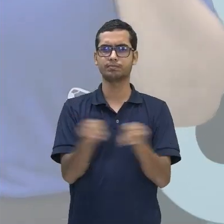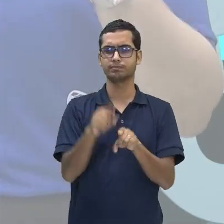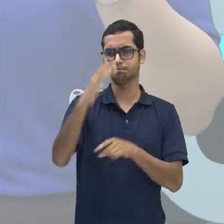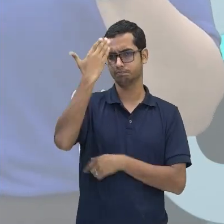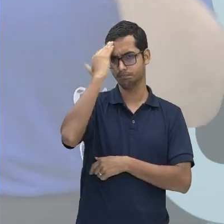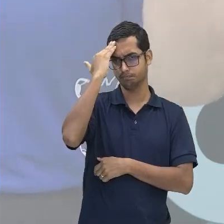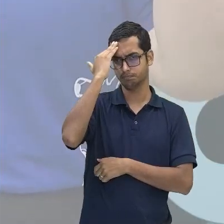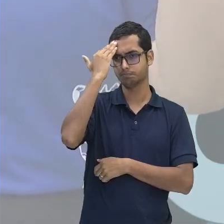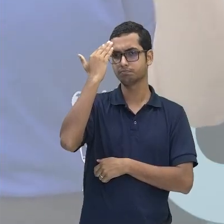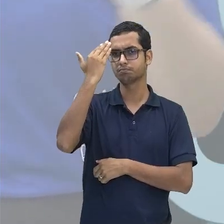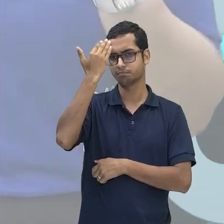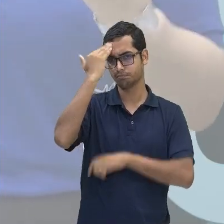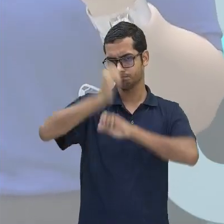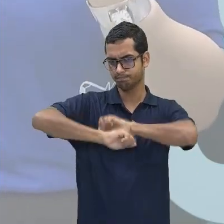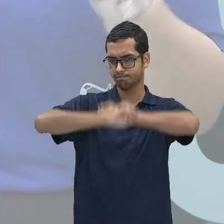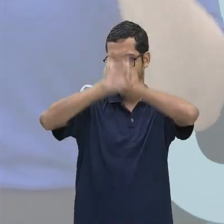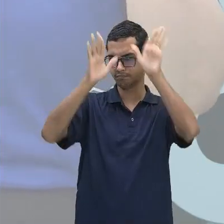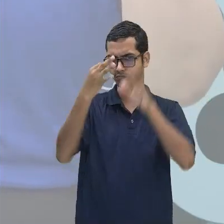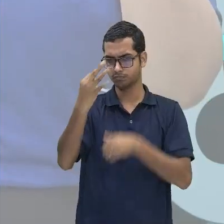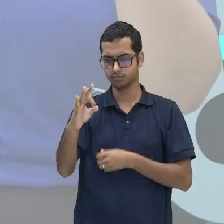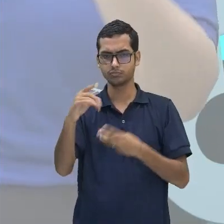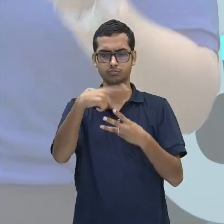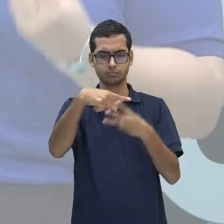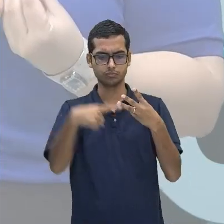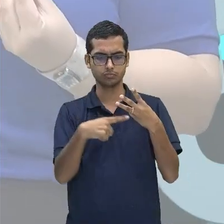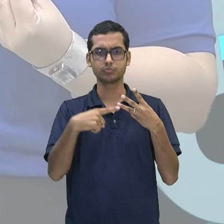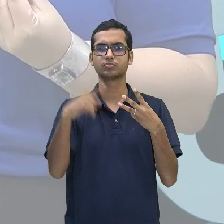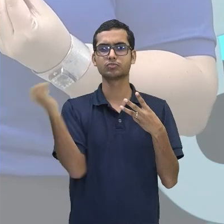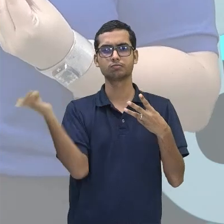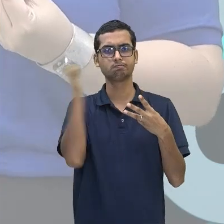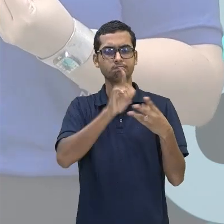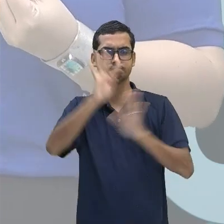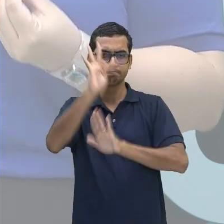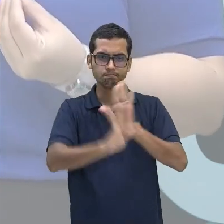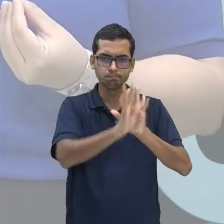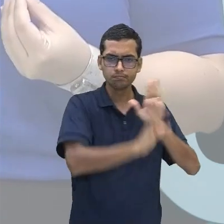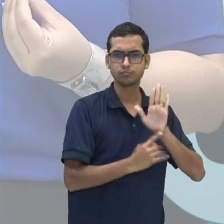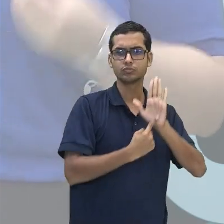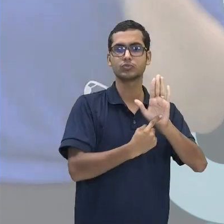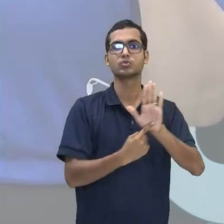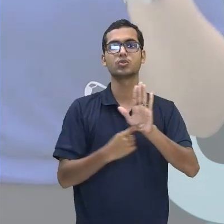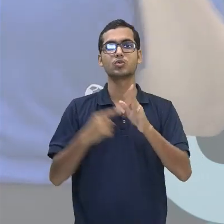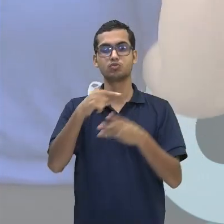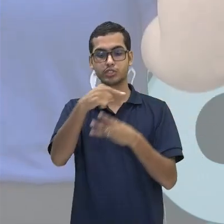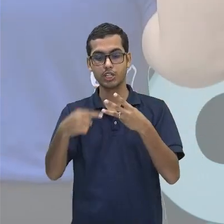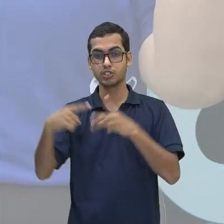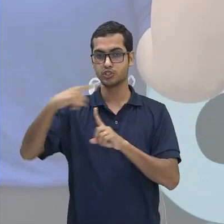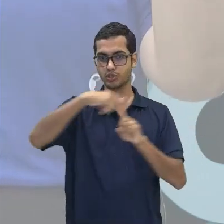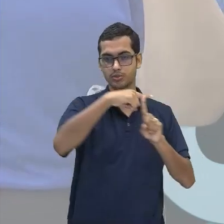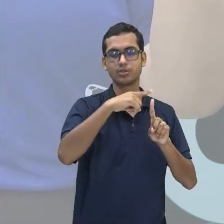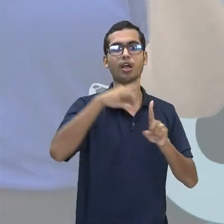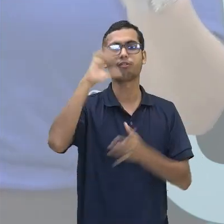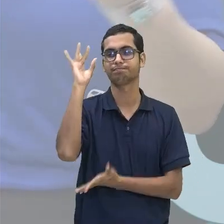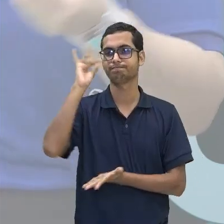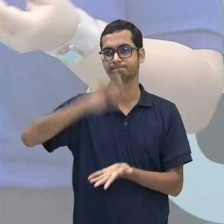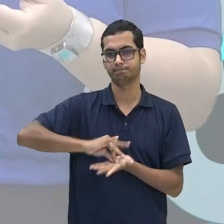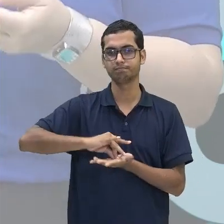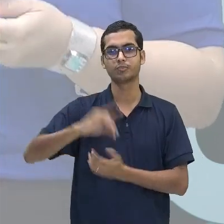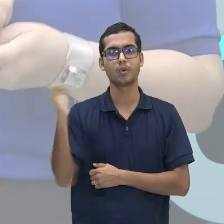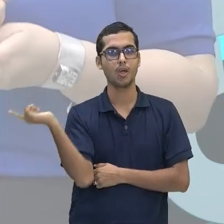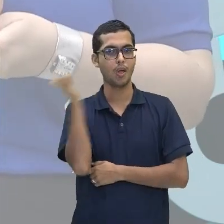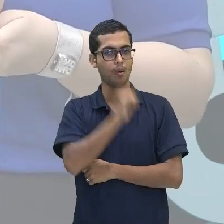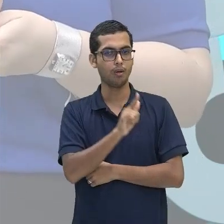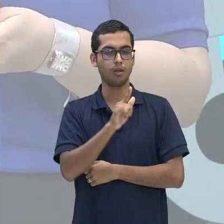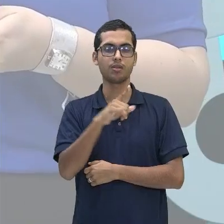interpretá-las, correto? As 3 formas de constituição textual são válidas, certo? E estão presentes